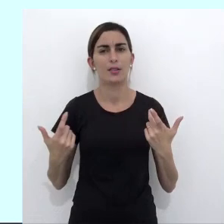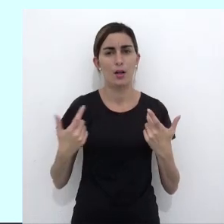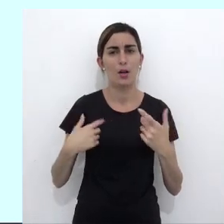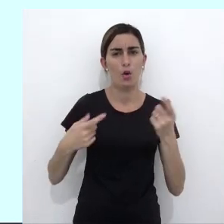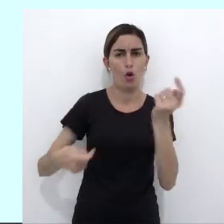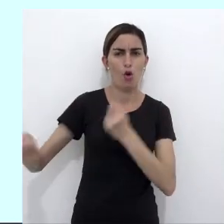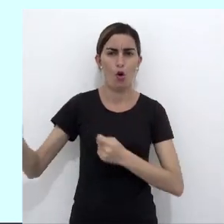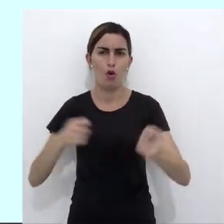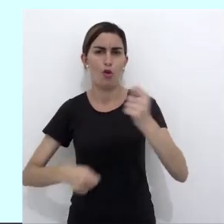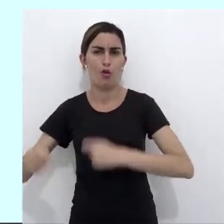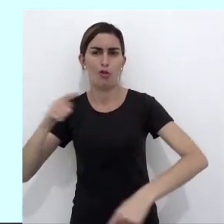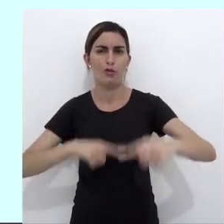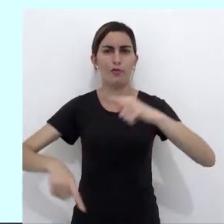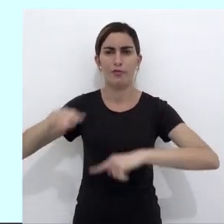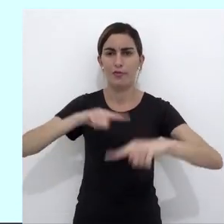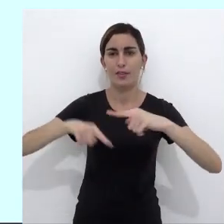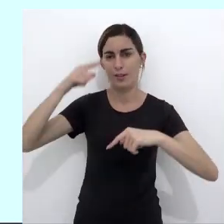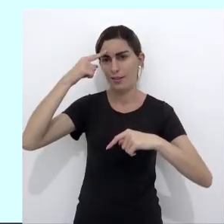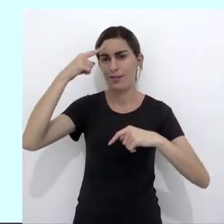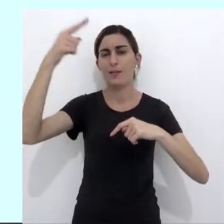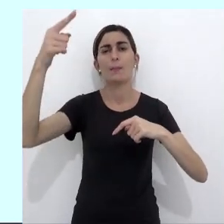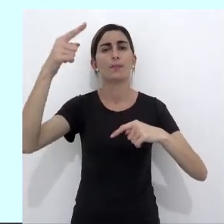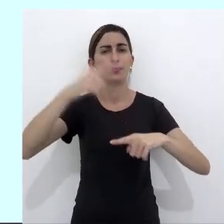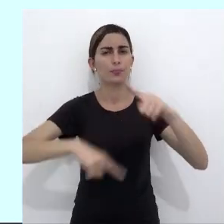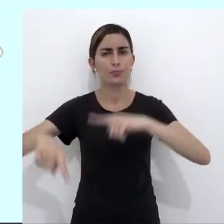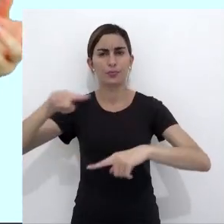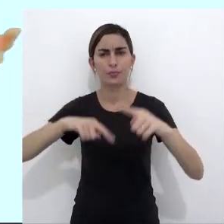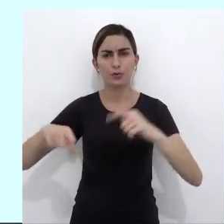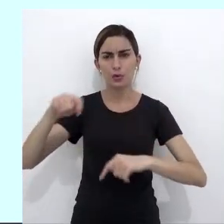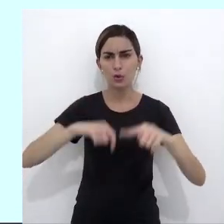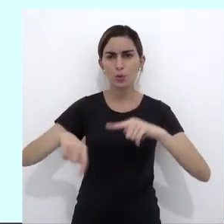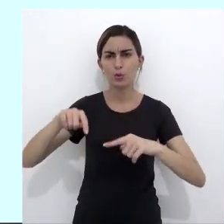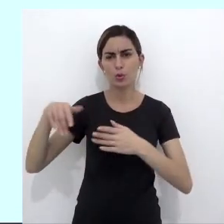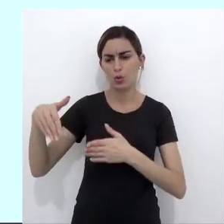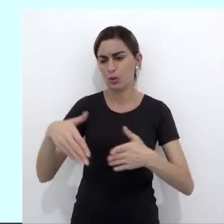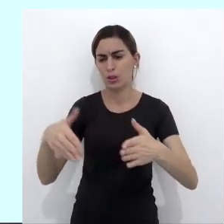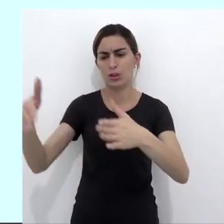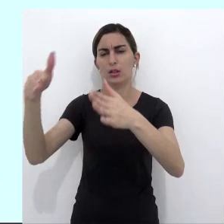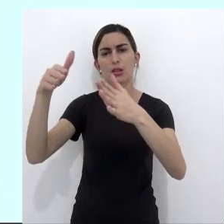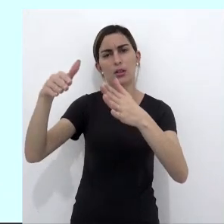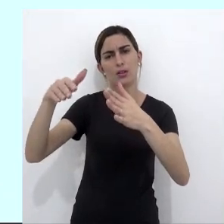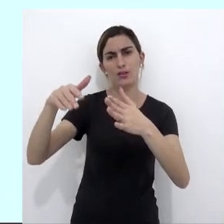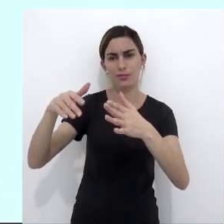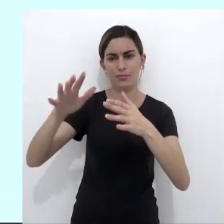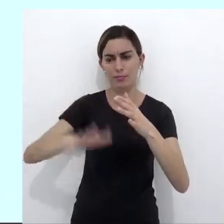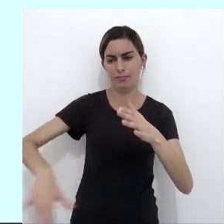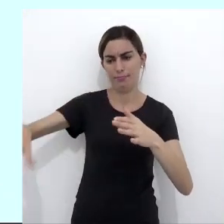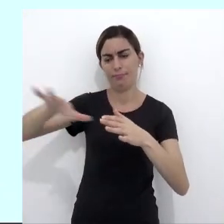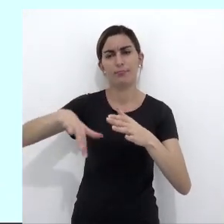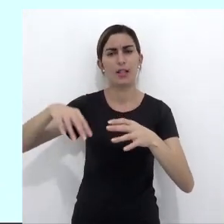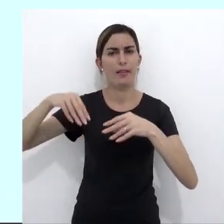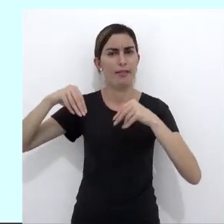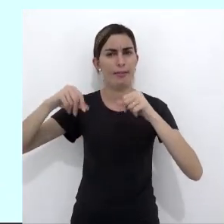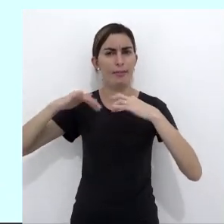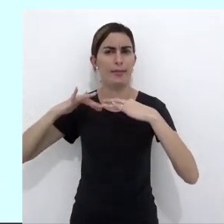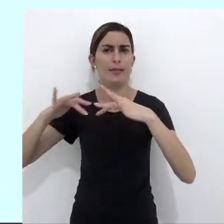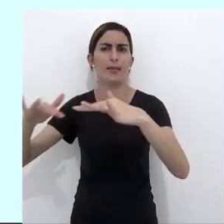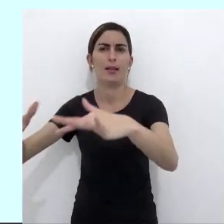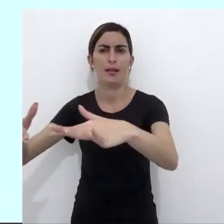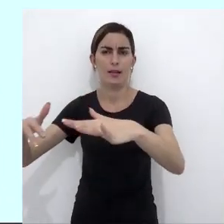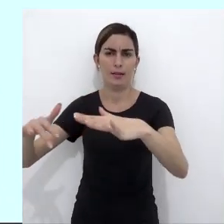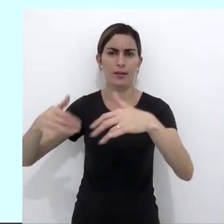controlar, inclusive, a ideia era o controle dos rios na região do Prata, ok? As terras férteis de